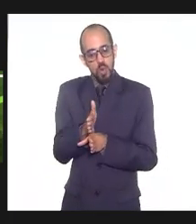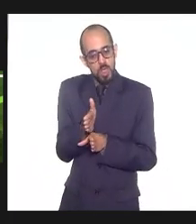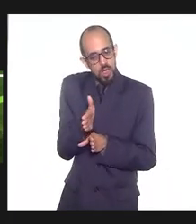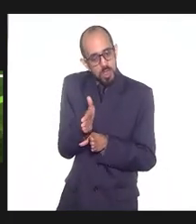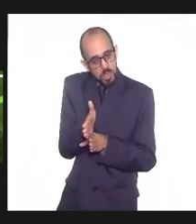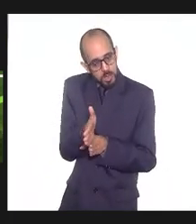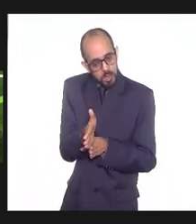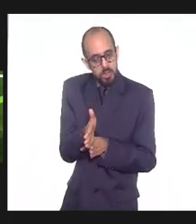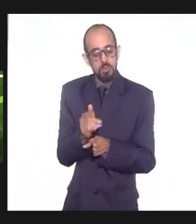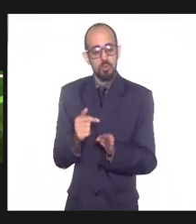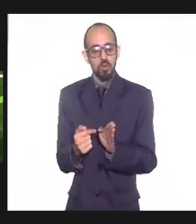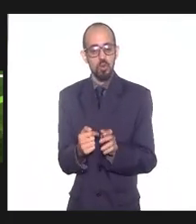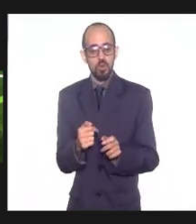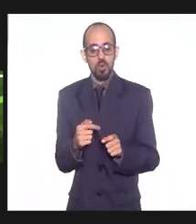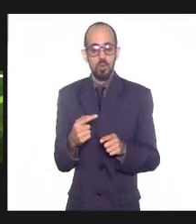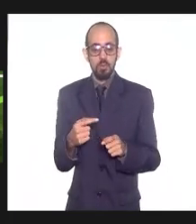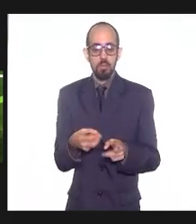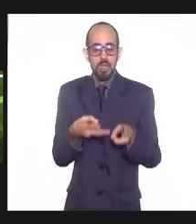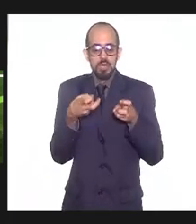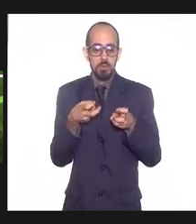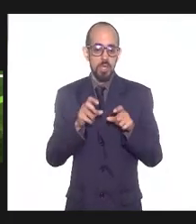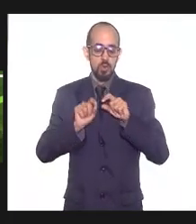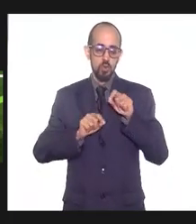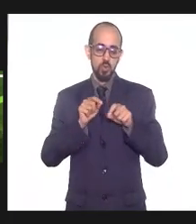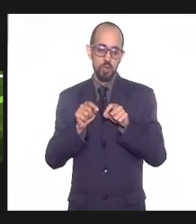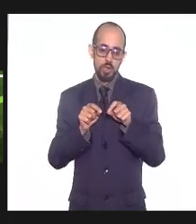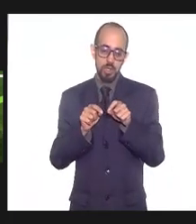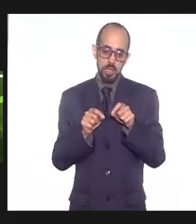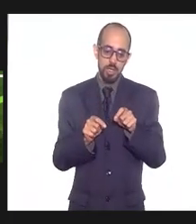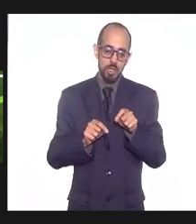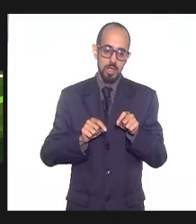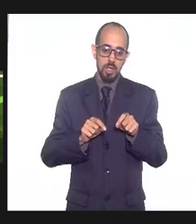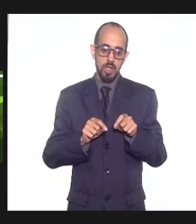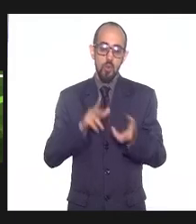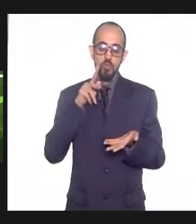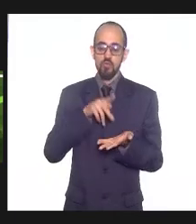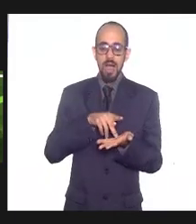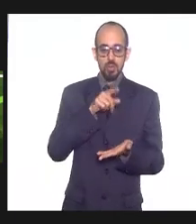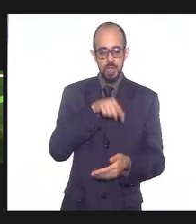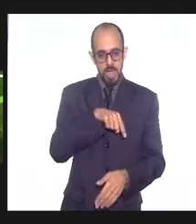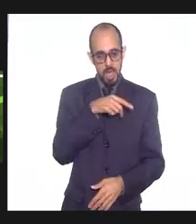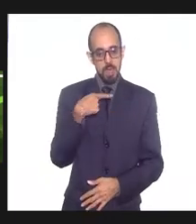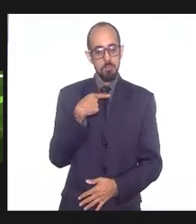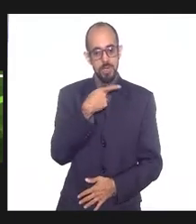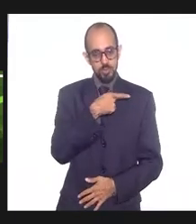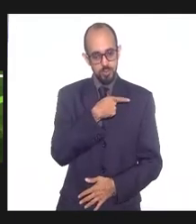equilibradíssima, considerando-se, né, o fato de ser pastora, e como